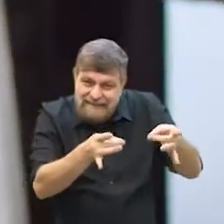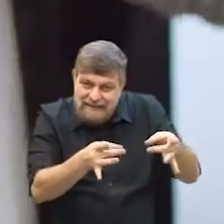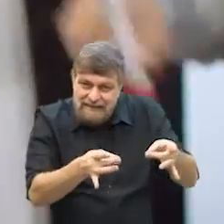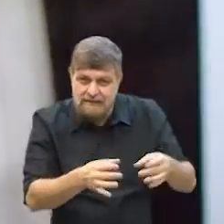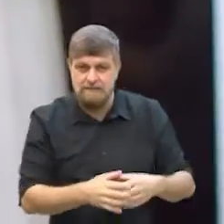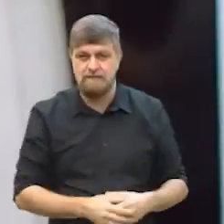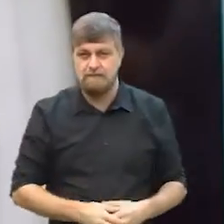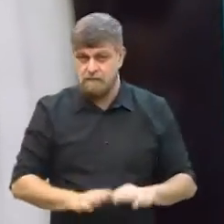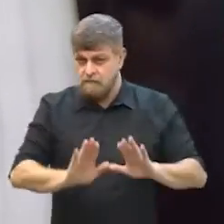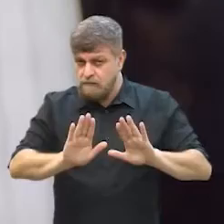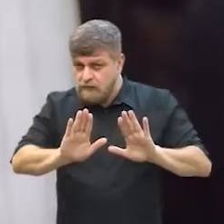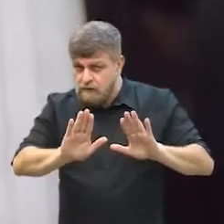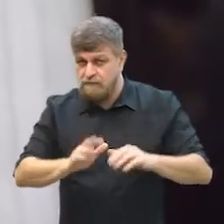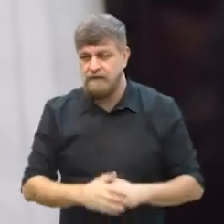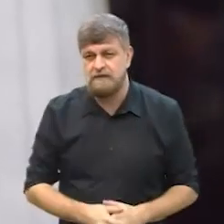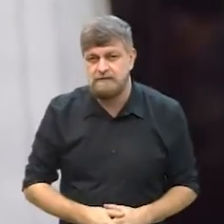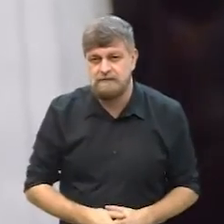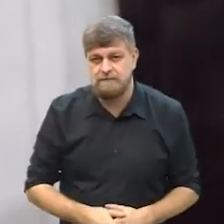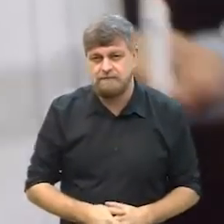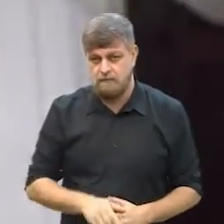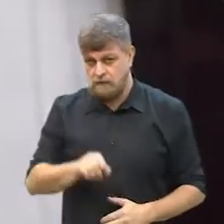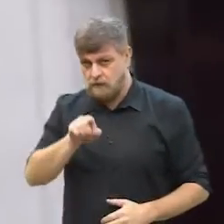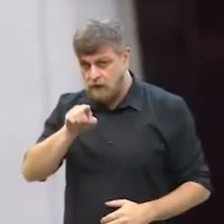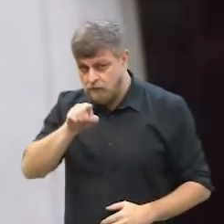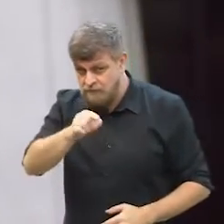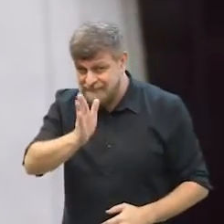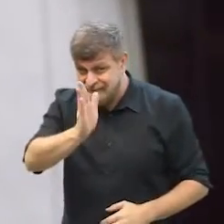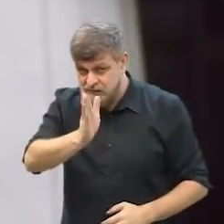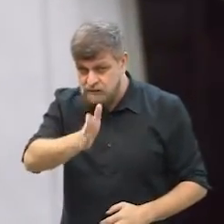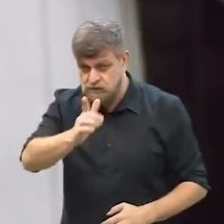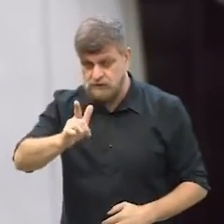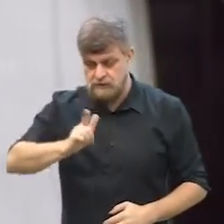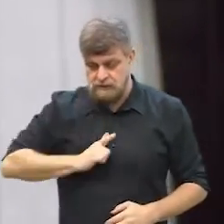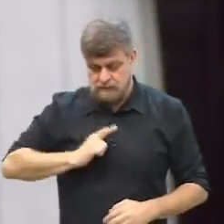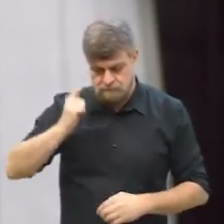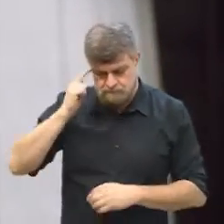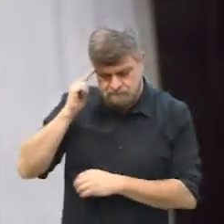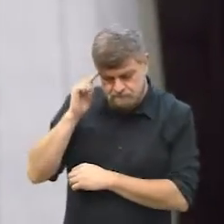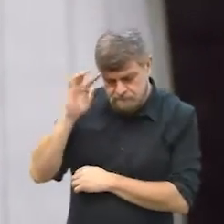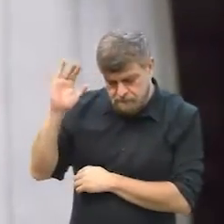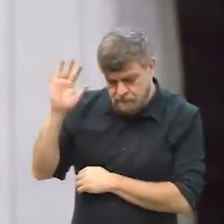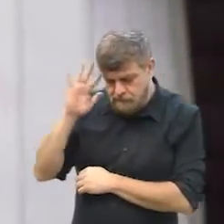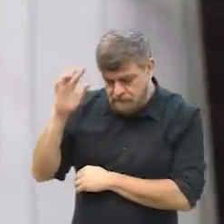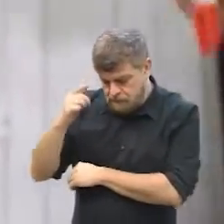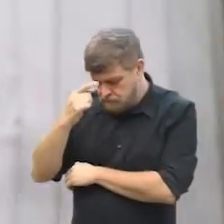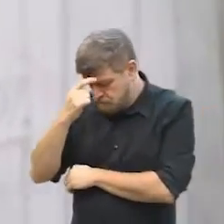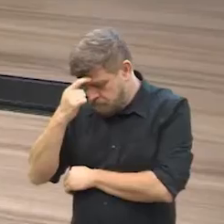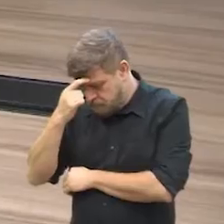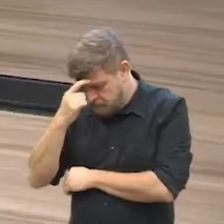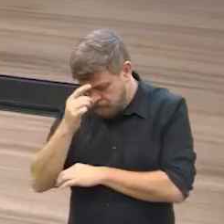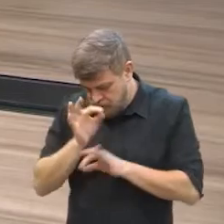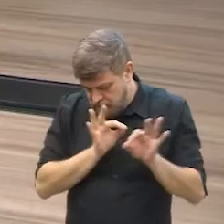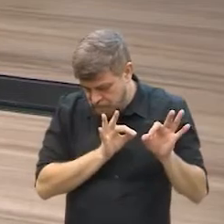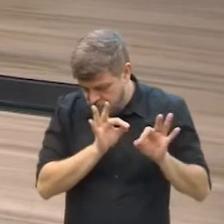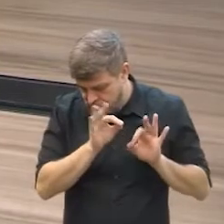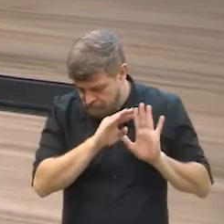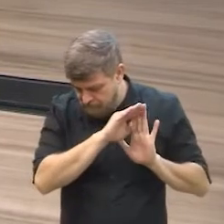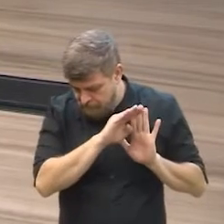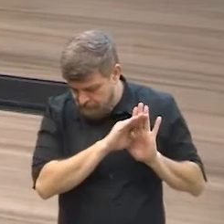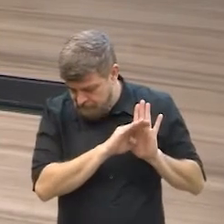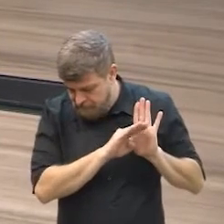Mas só o fato de você já ter em mente e já estar trabalhando nesse